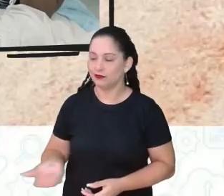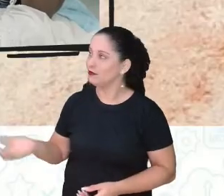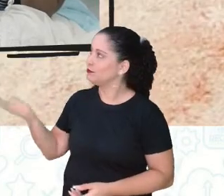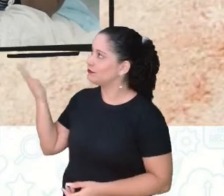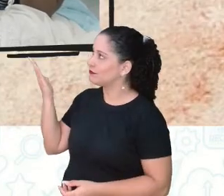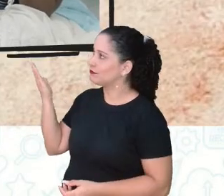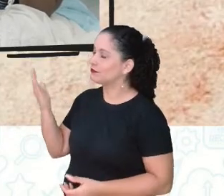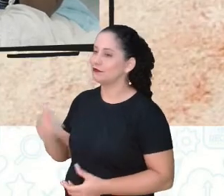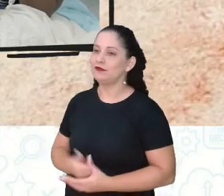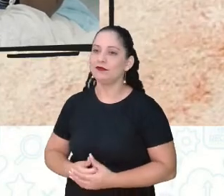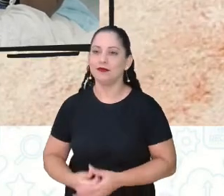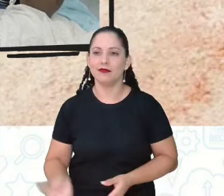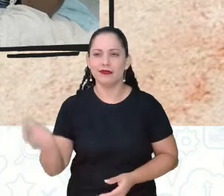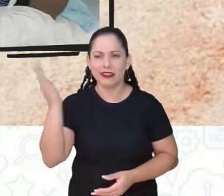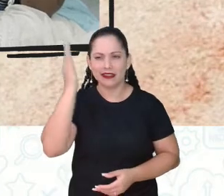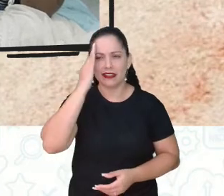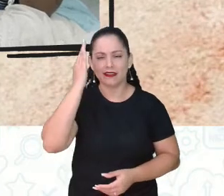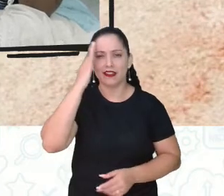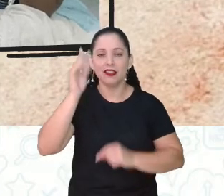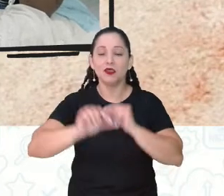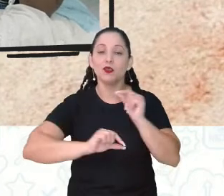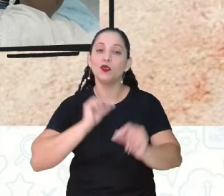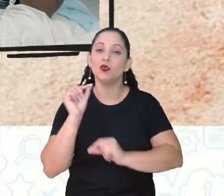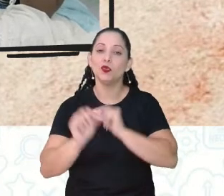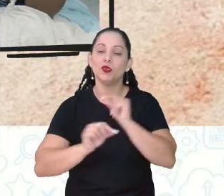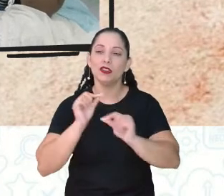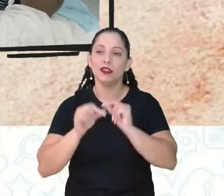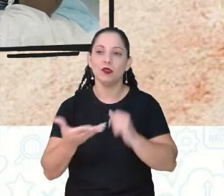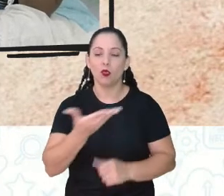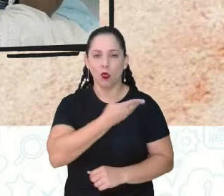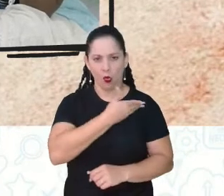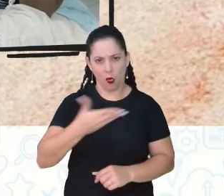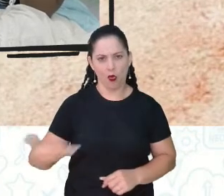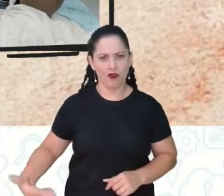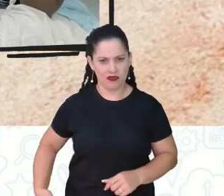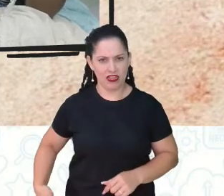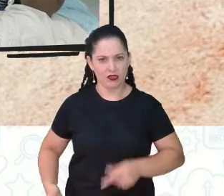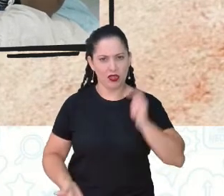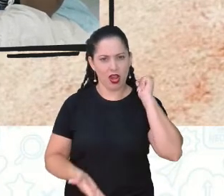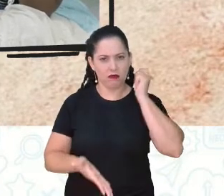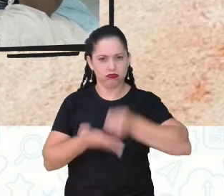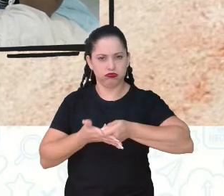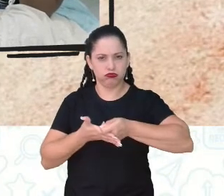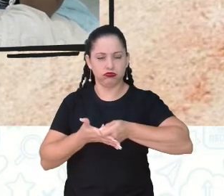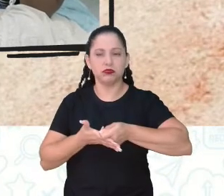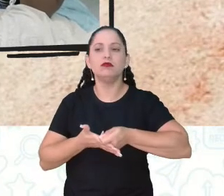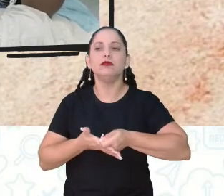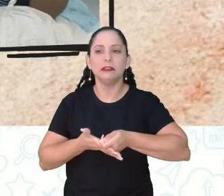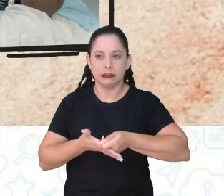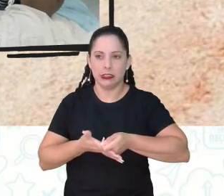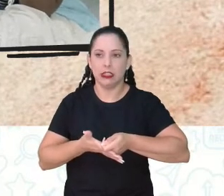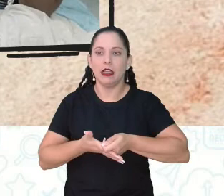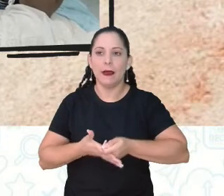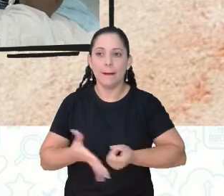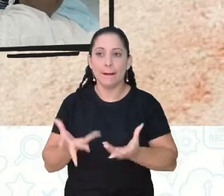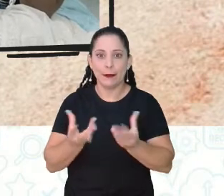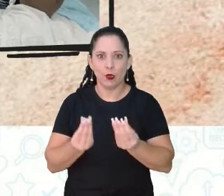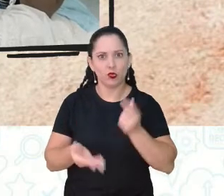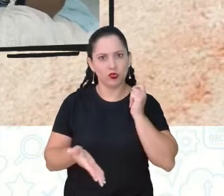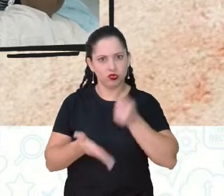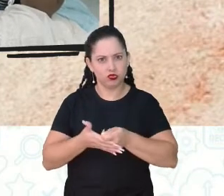ligar. Entender, primeiramente, que o governo era conservador, autoritário, autocrático